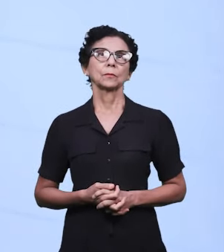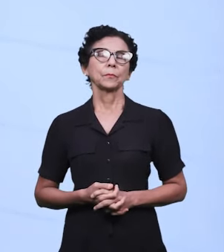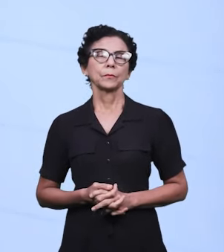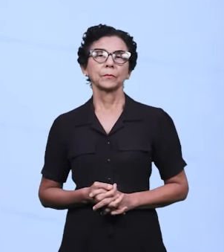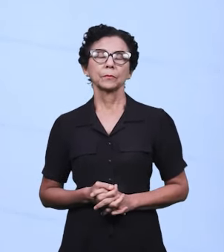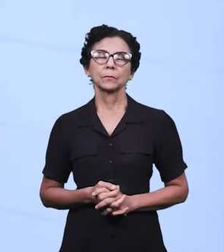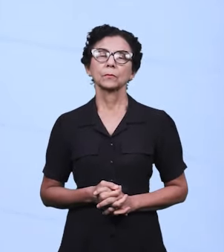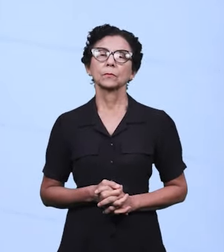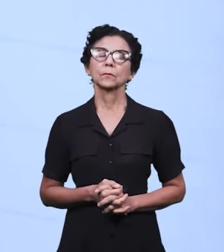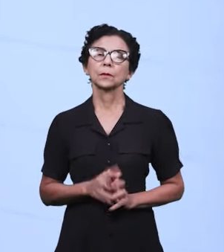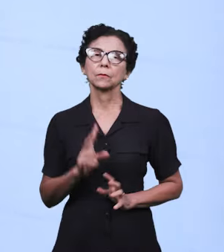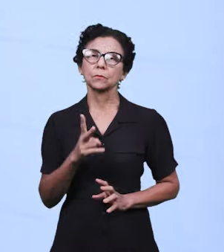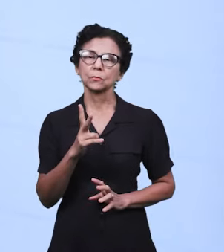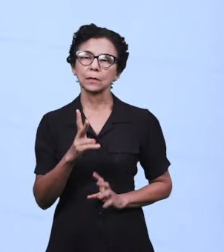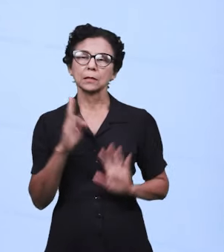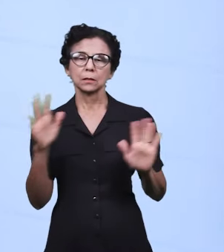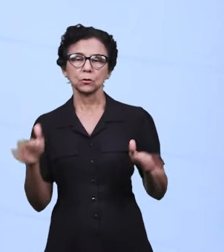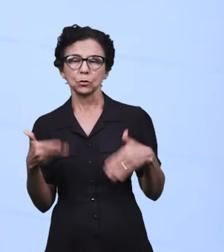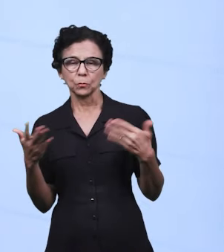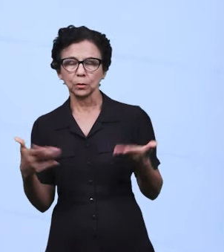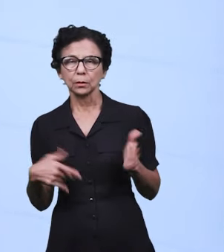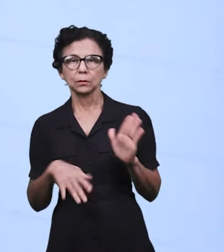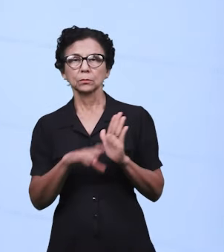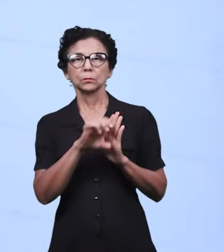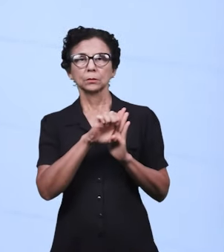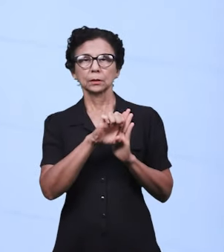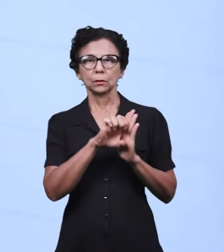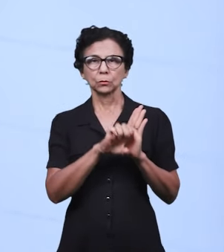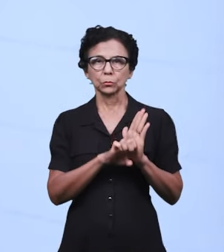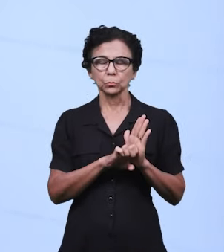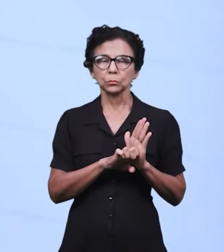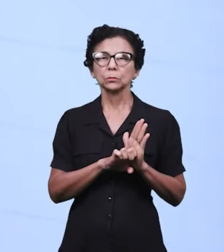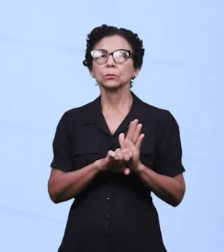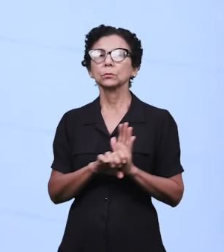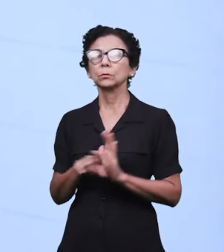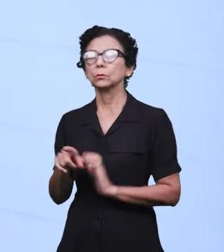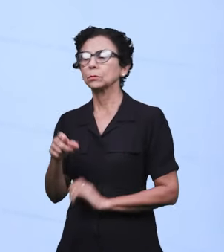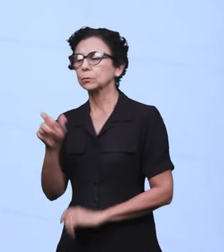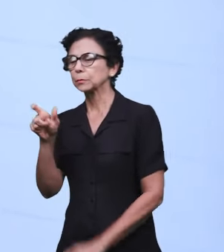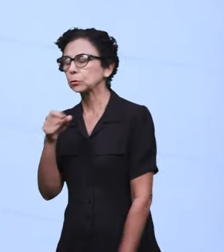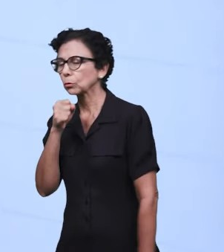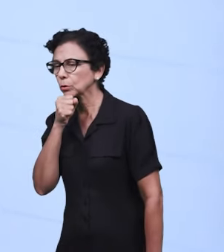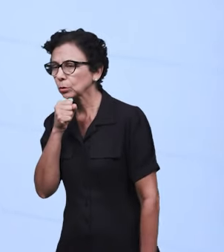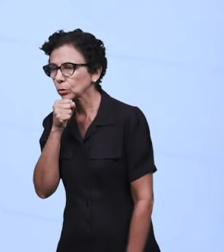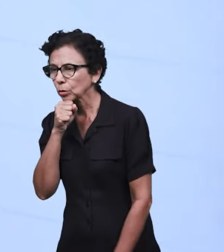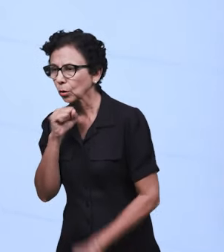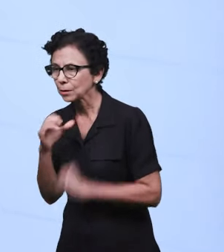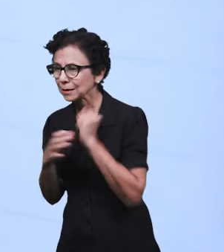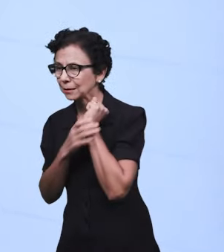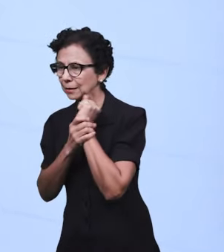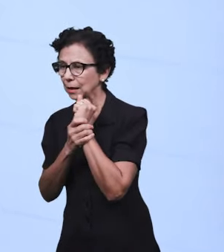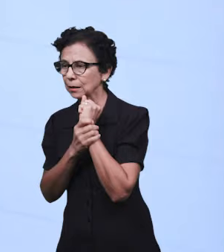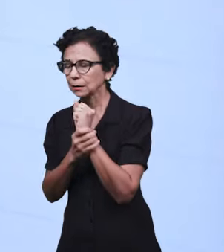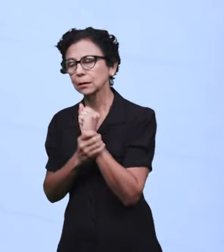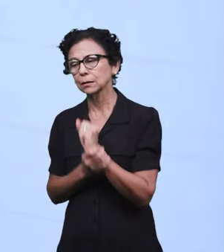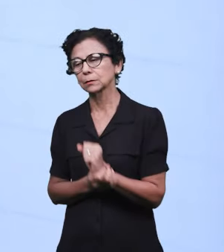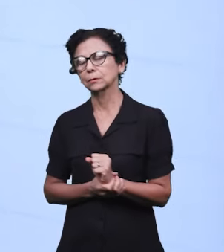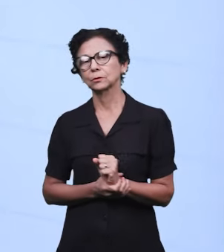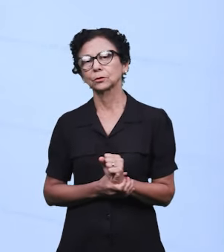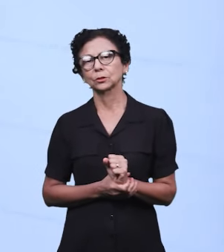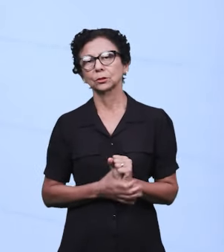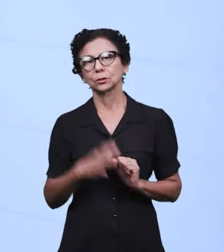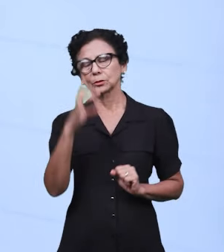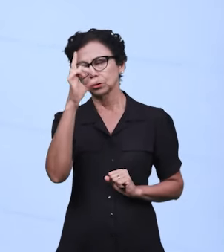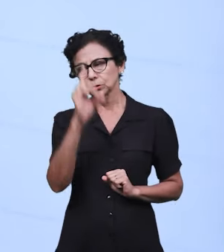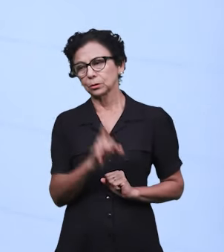sempre falando do Estatuto da pessoa idosa, que garante a ele o direito